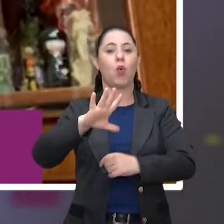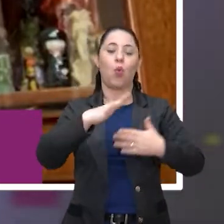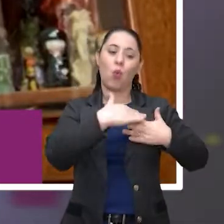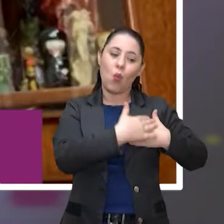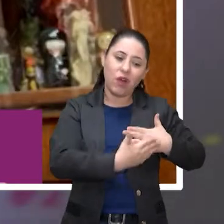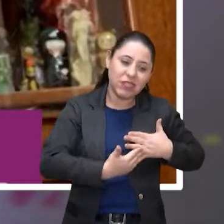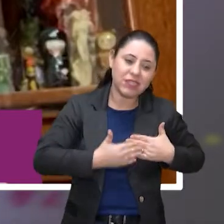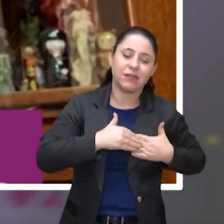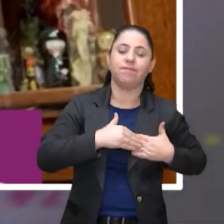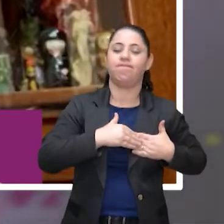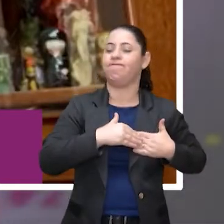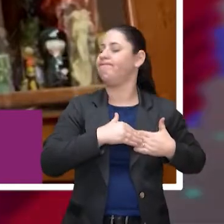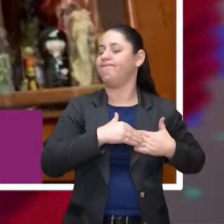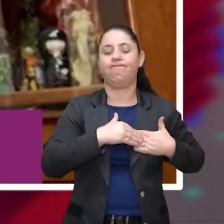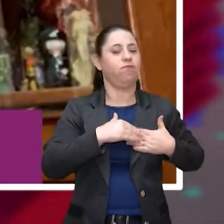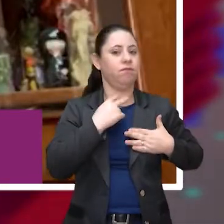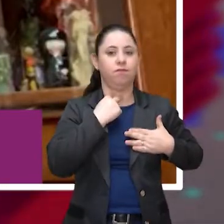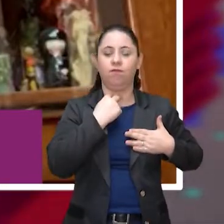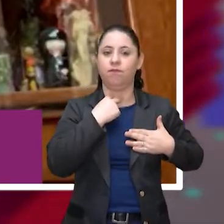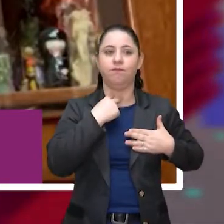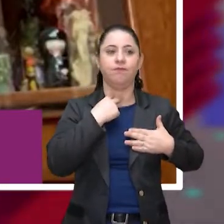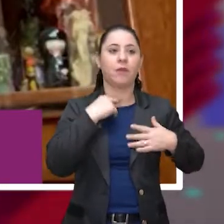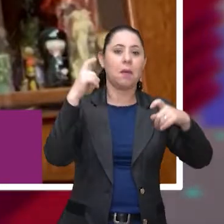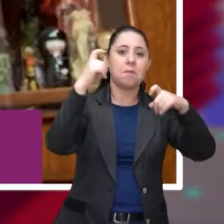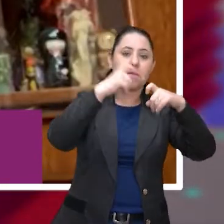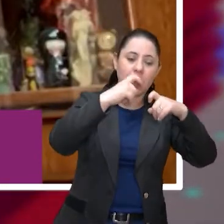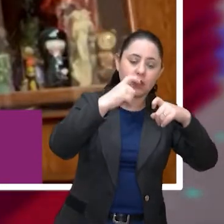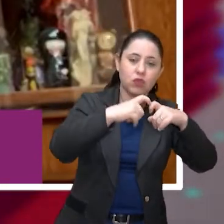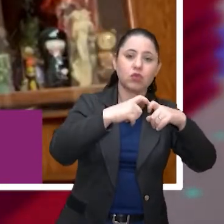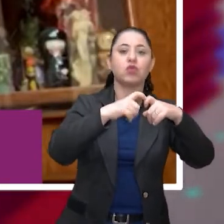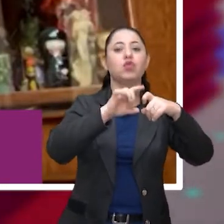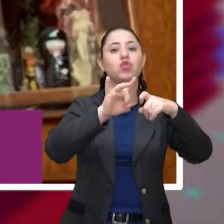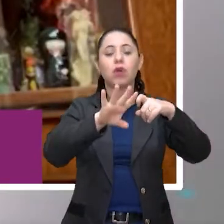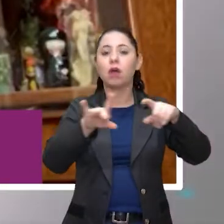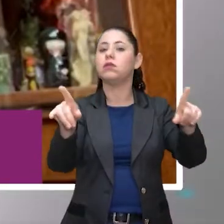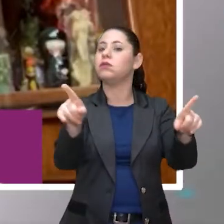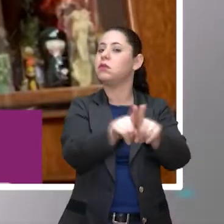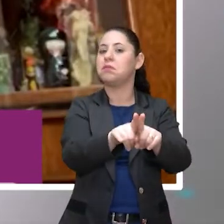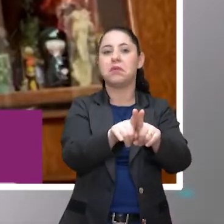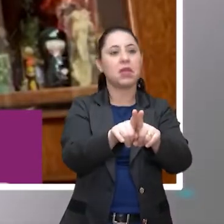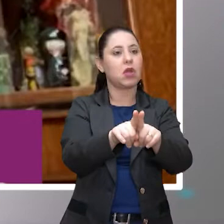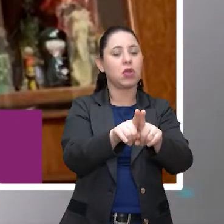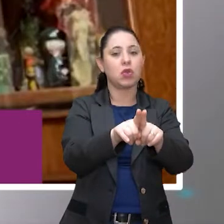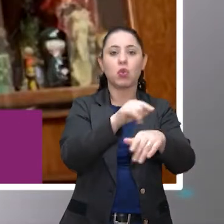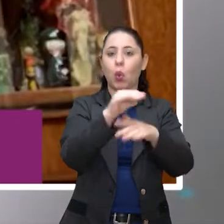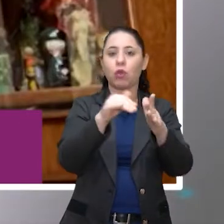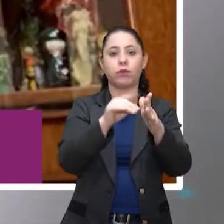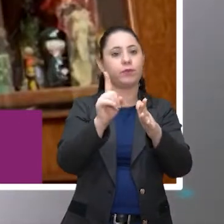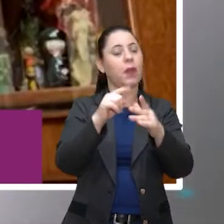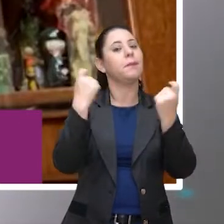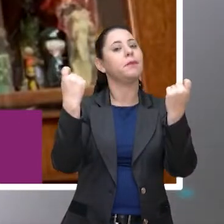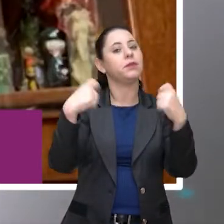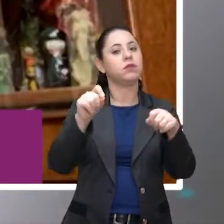ele não é suficiente, só o exame clínico feito pelo médico também não é só